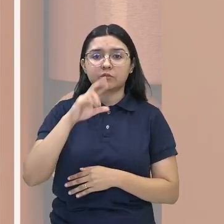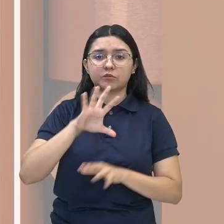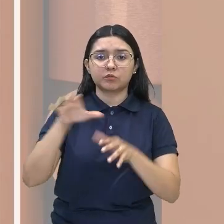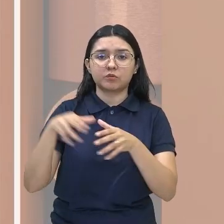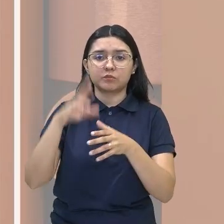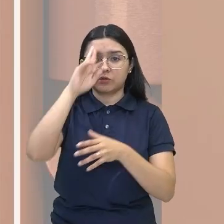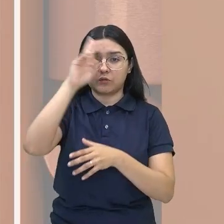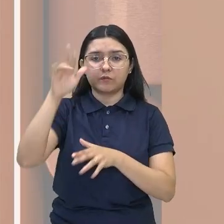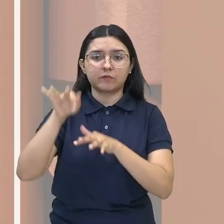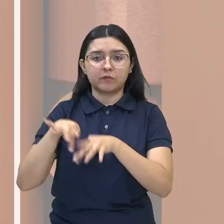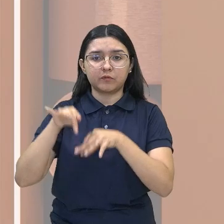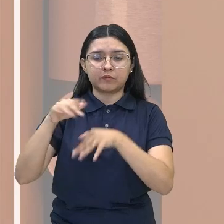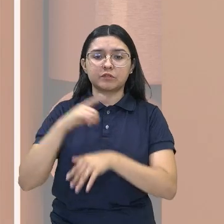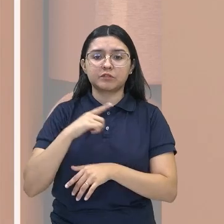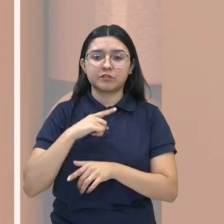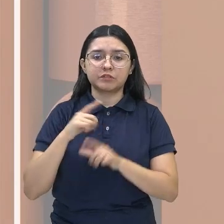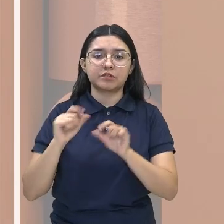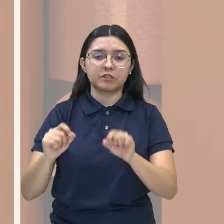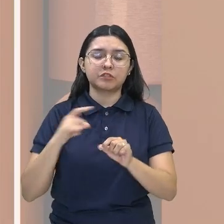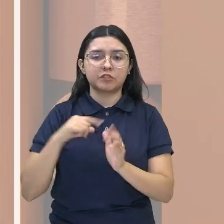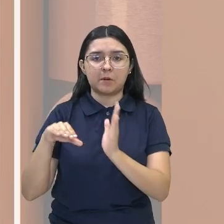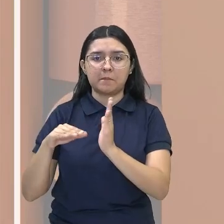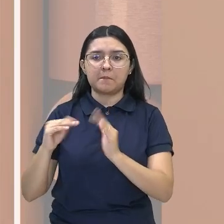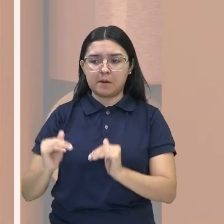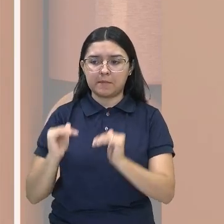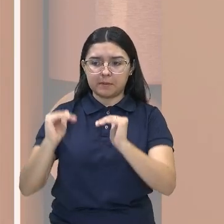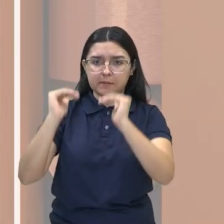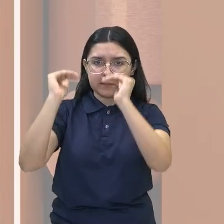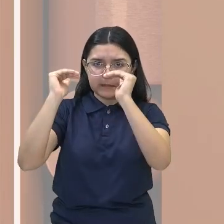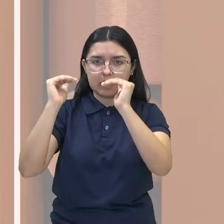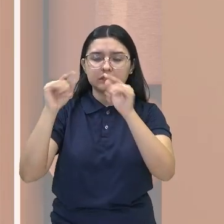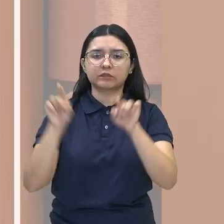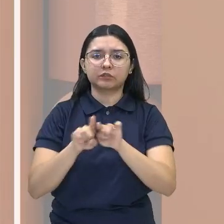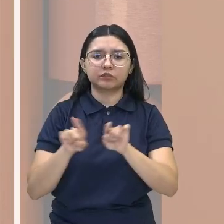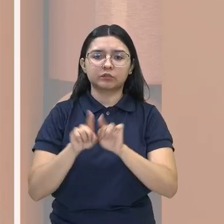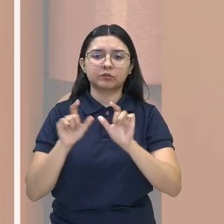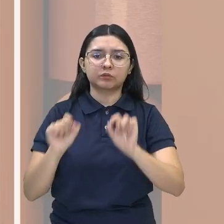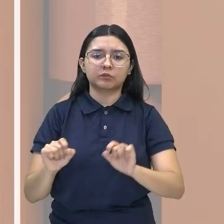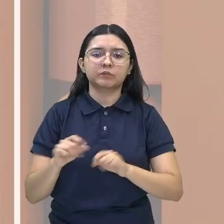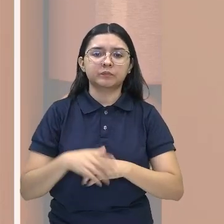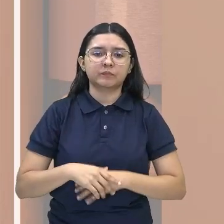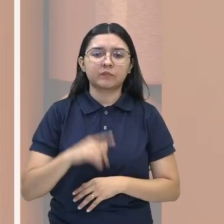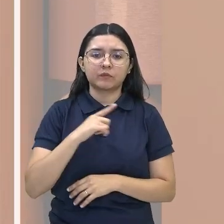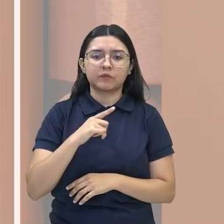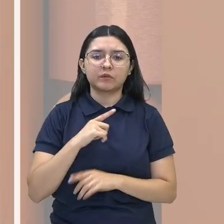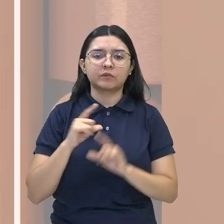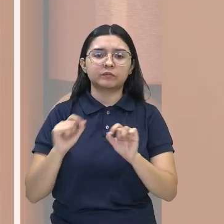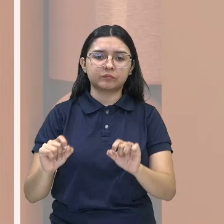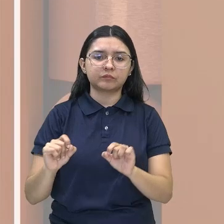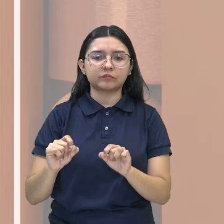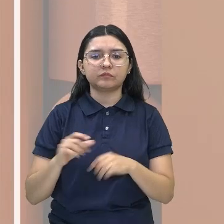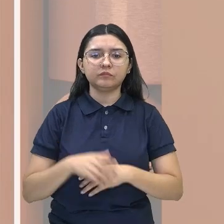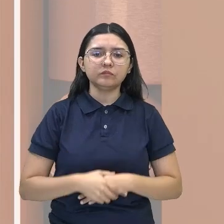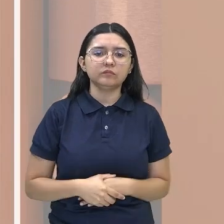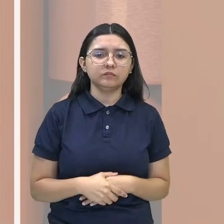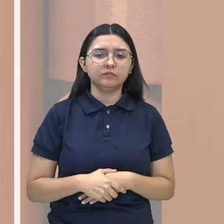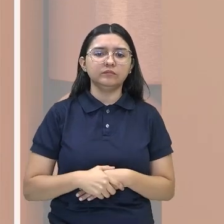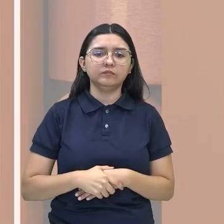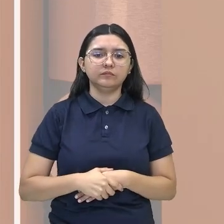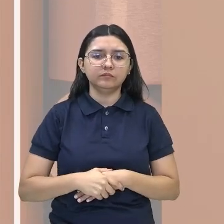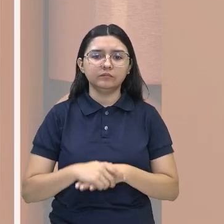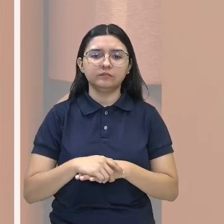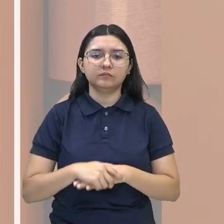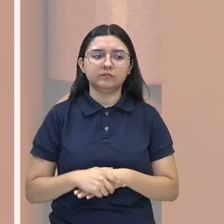feudais existiam uma separação hierárquica entre eles, formando, então, os chamados vínculos de